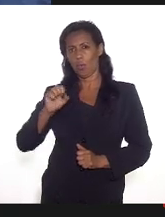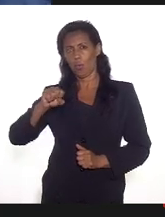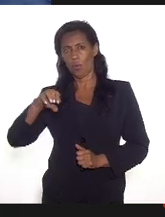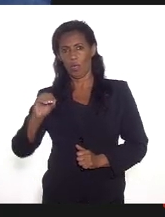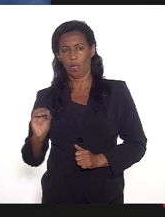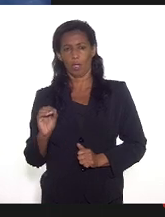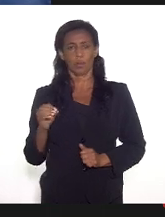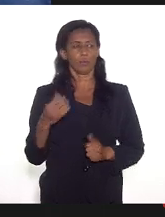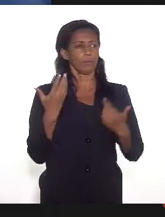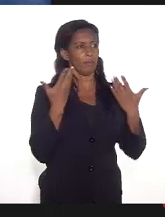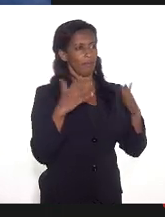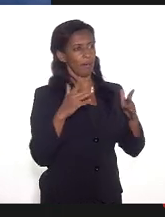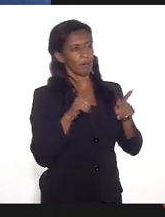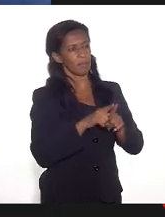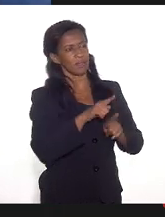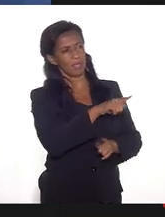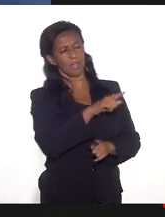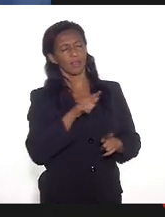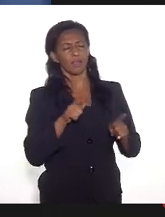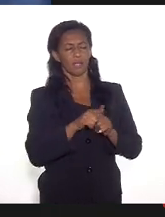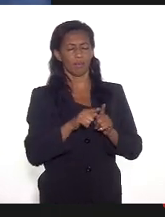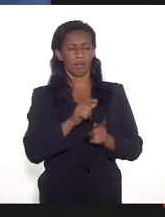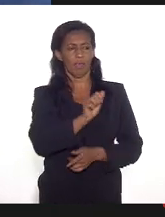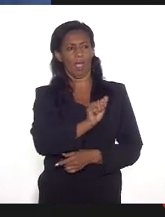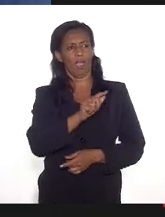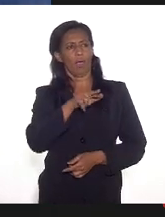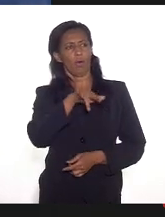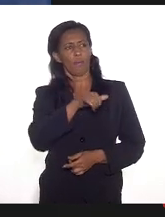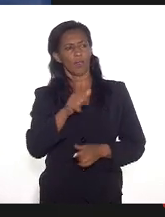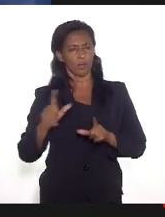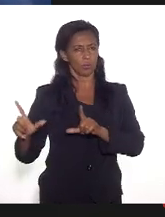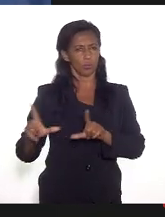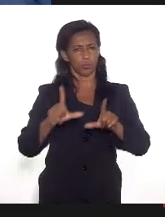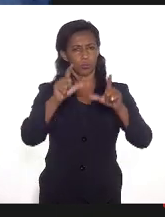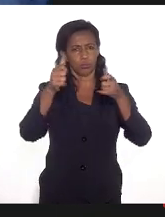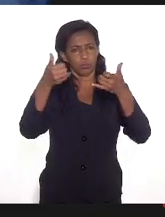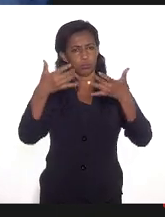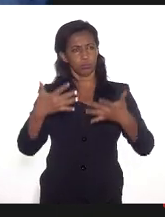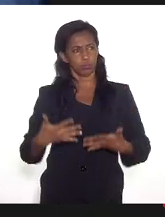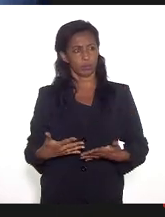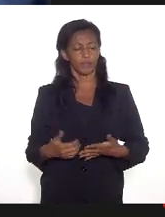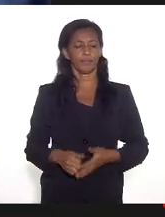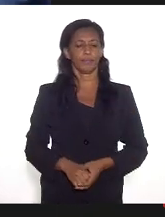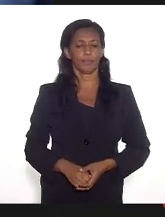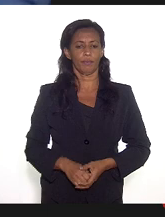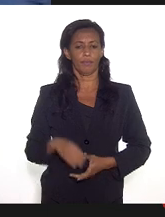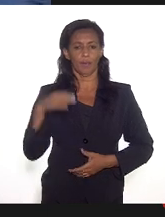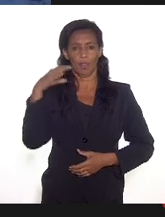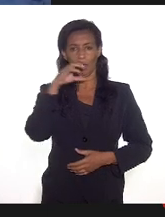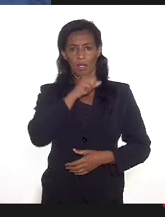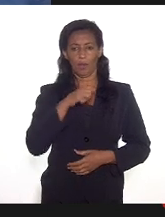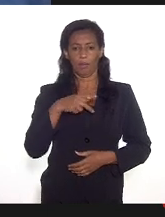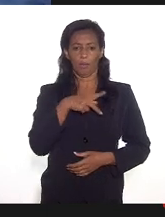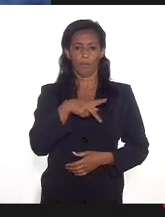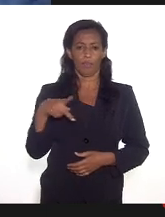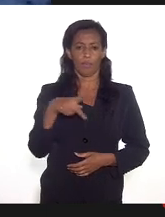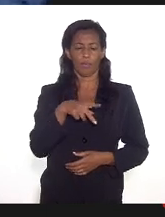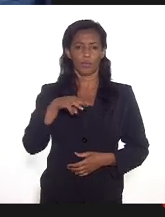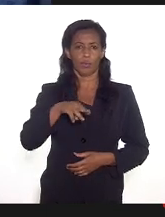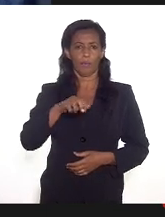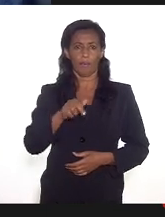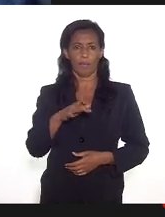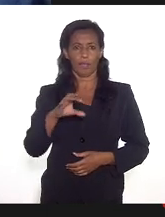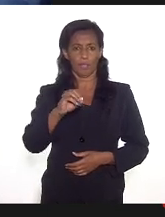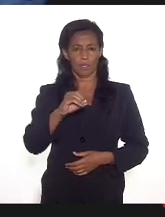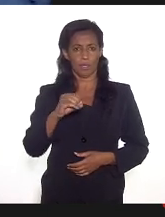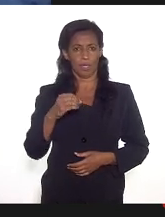ao almirante Edésio pela excelente a apresentação e demais colegas. Rapidamente, o professor Marcelo Mussi, que é inclusive o diretor da